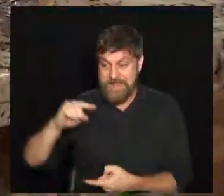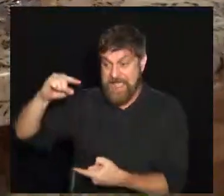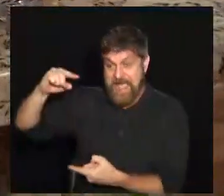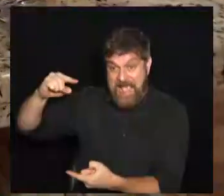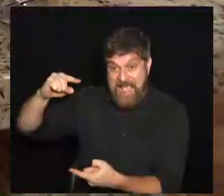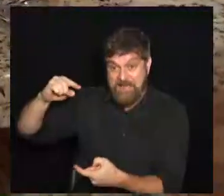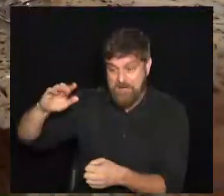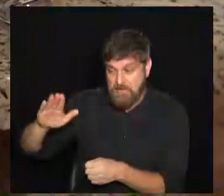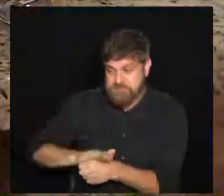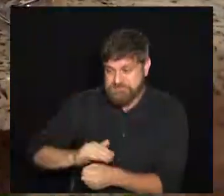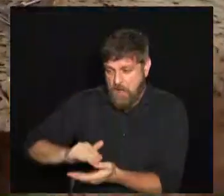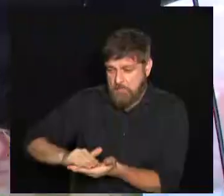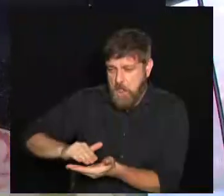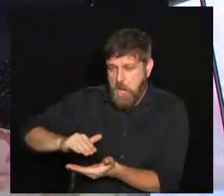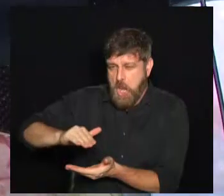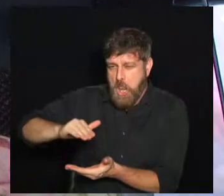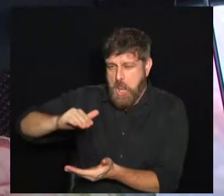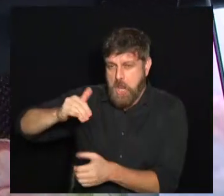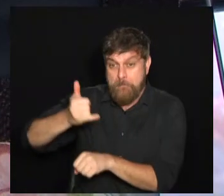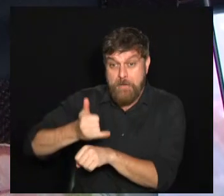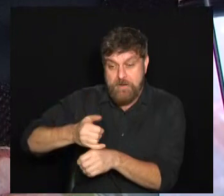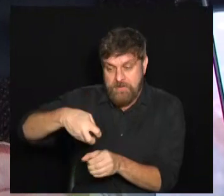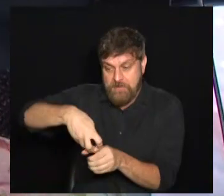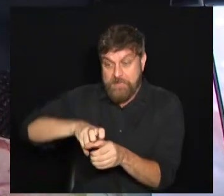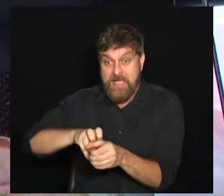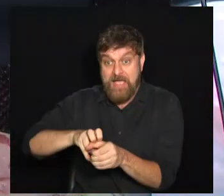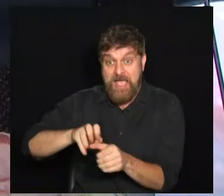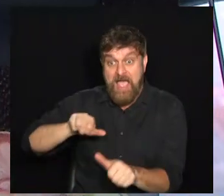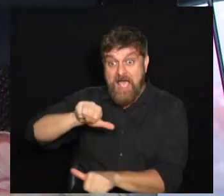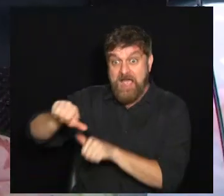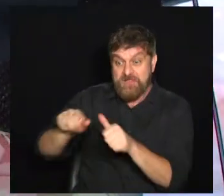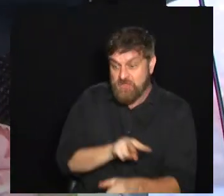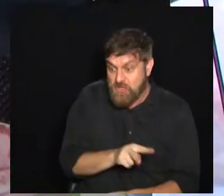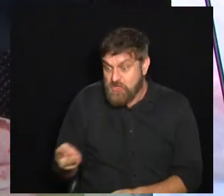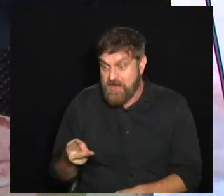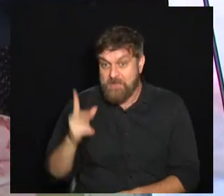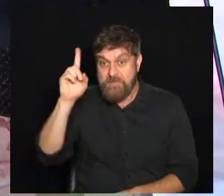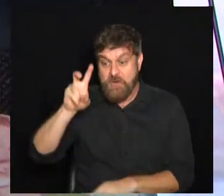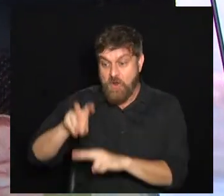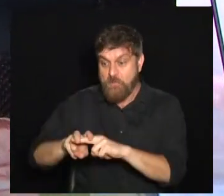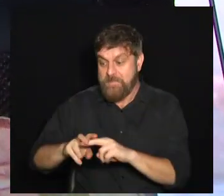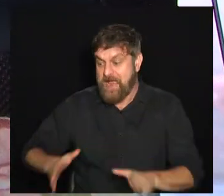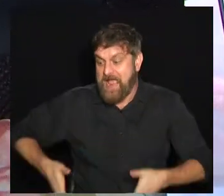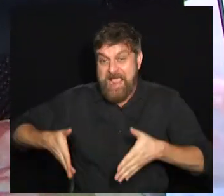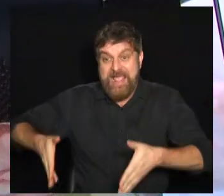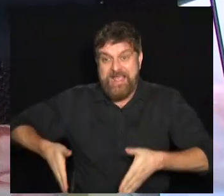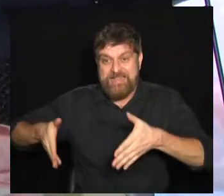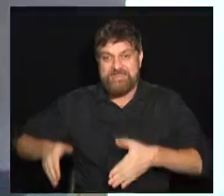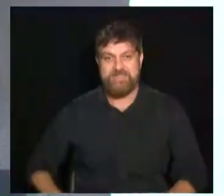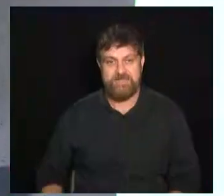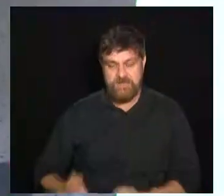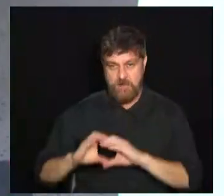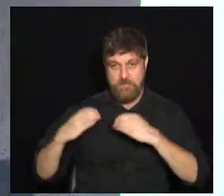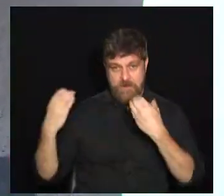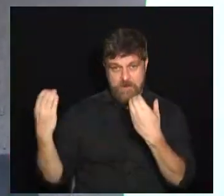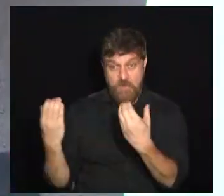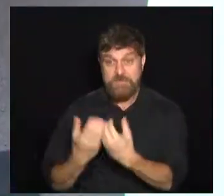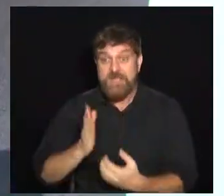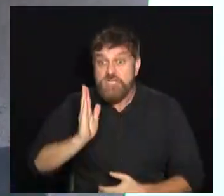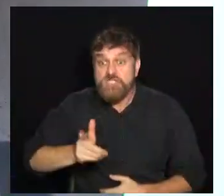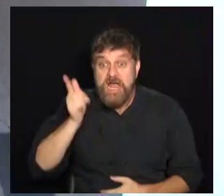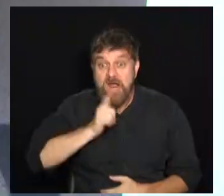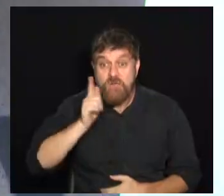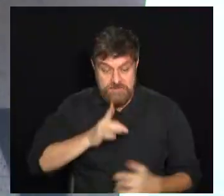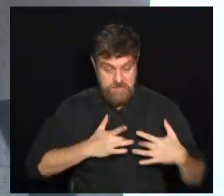PET cheinhas de lacre viram uma cadeira. A campanha de uma cooperativa se espalhou e já conseguiu